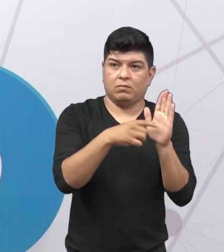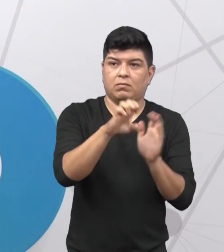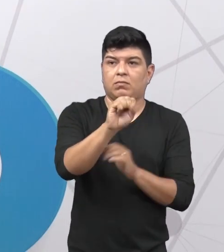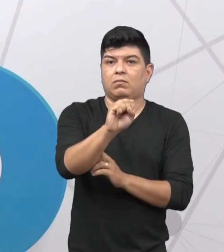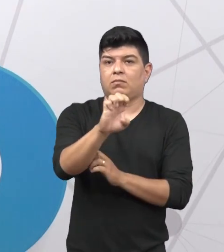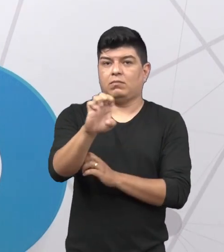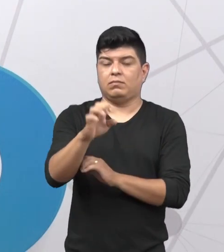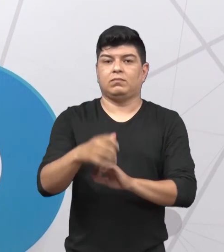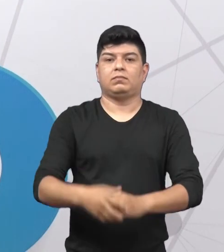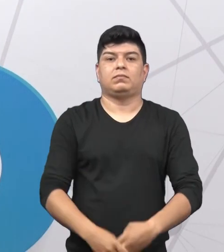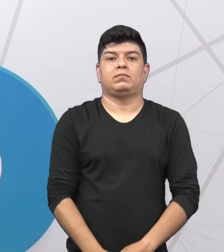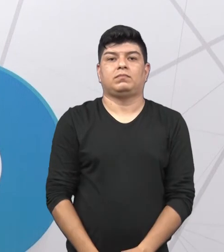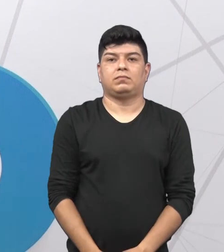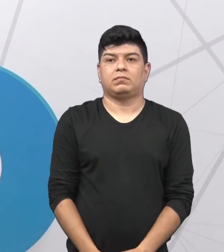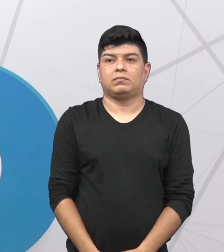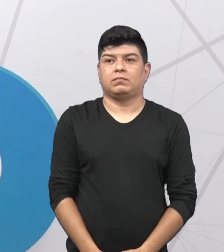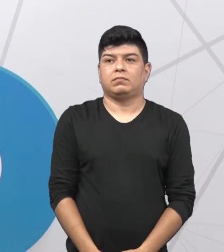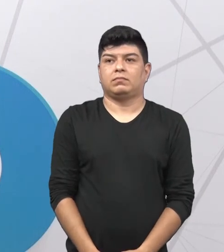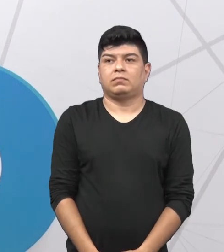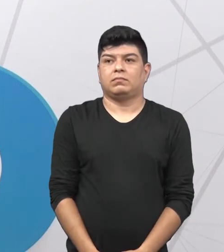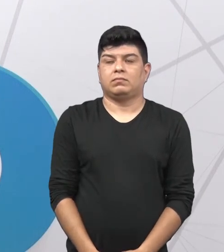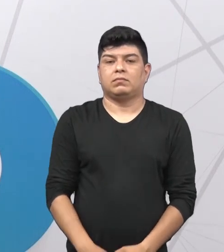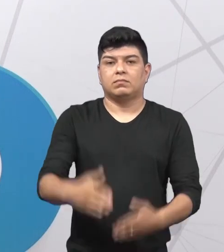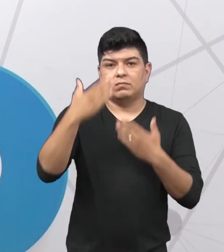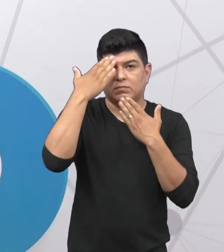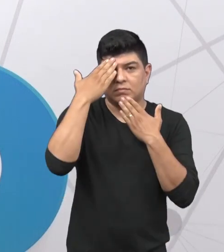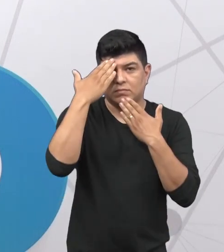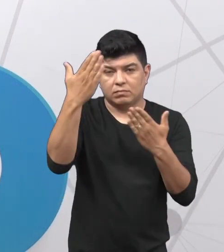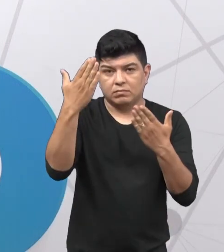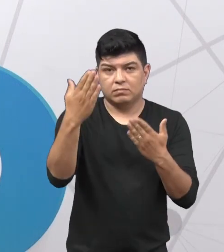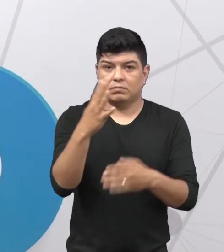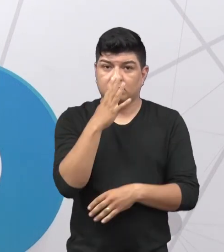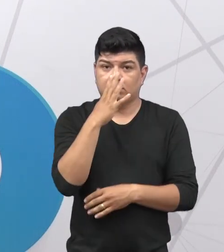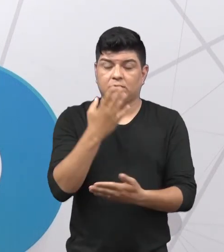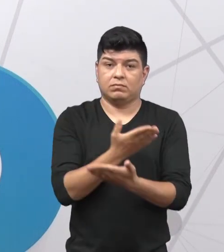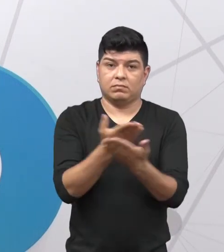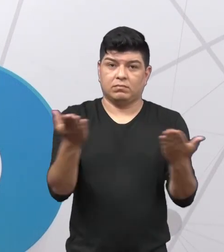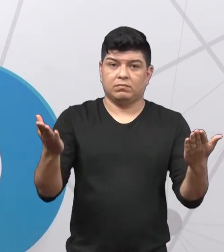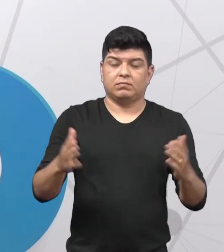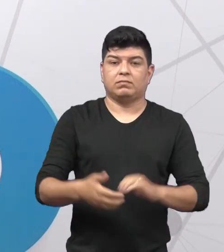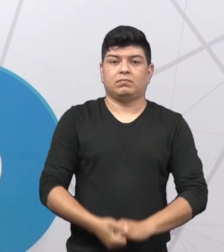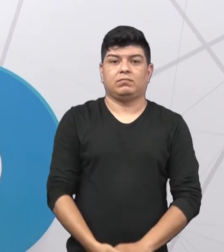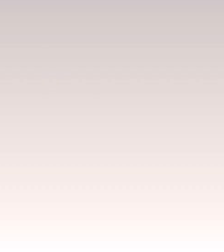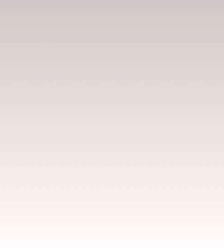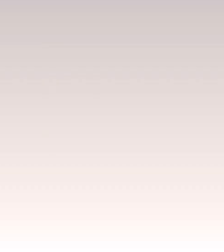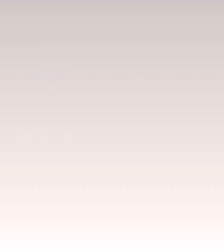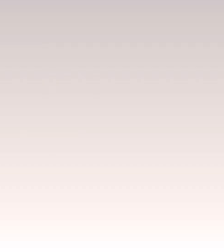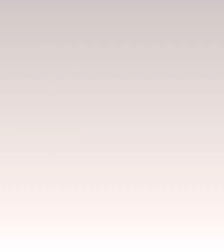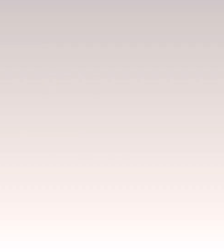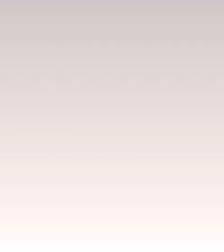educ.ce.ac.gov.br. Muito obrigada pela atenção de vocês e até a próxima!